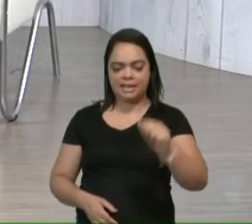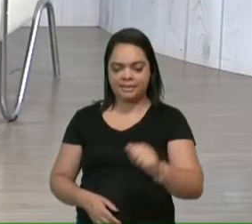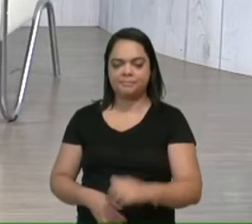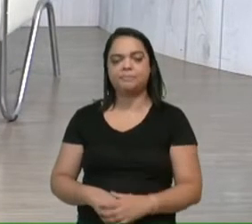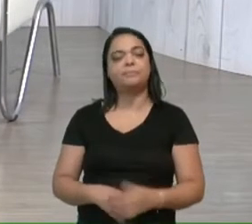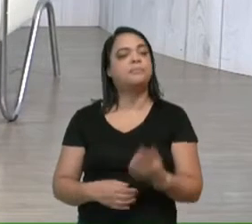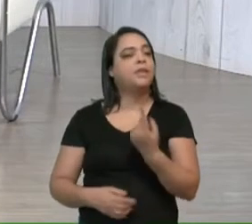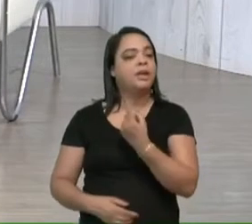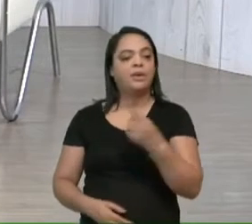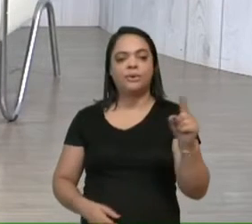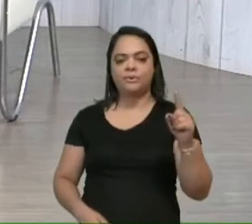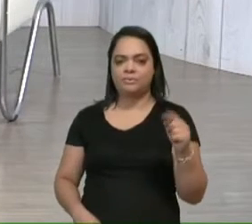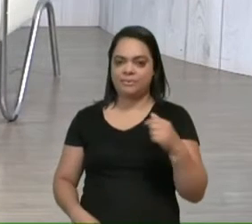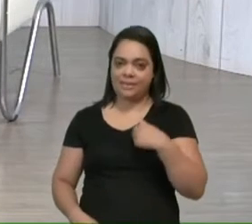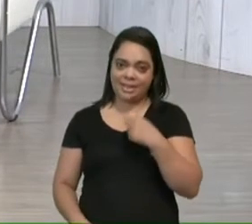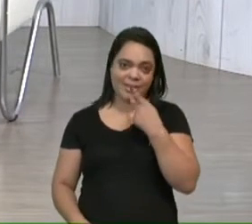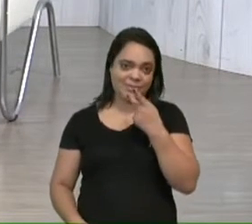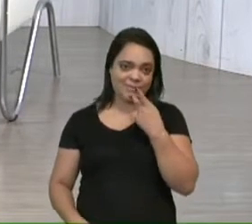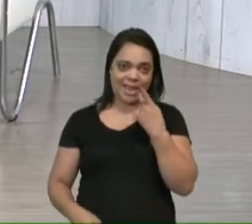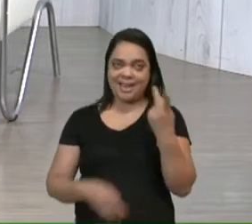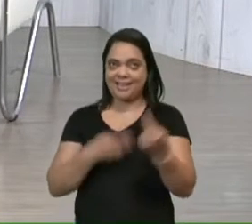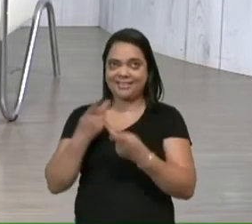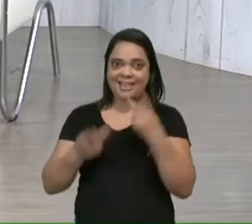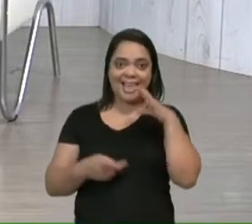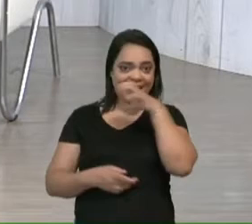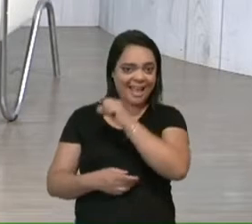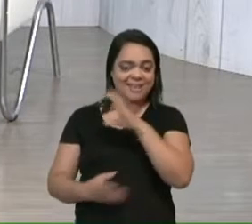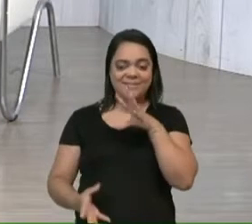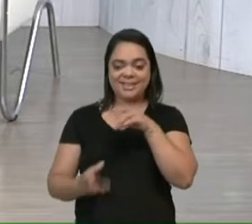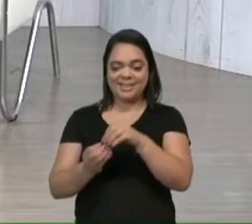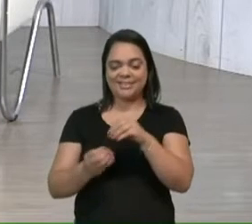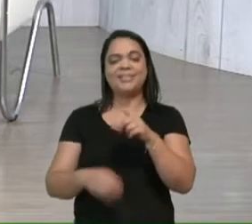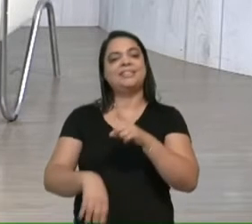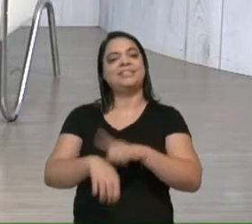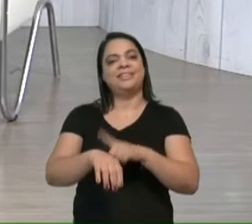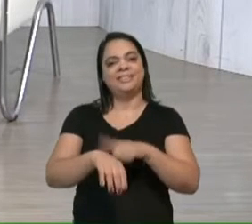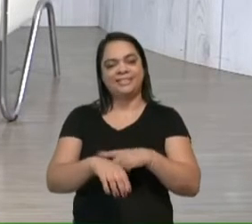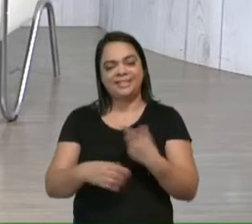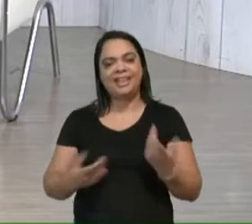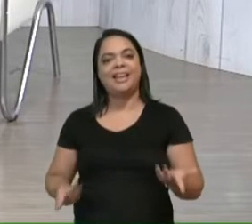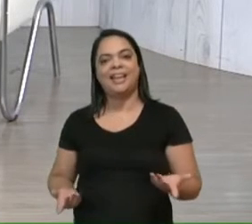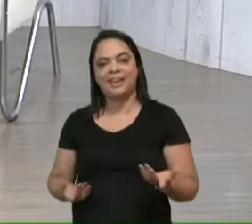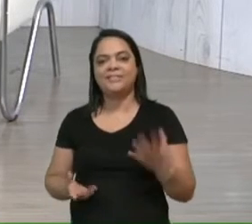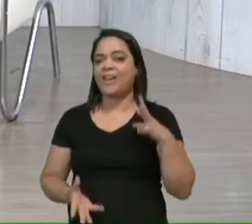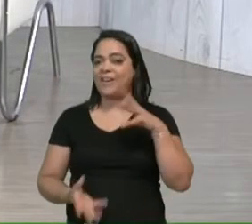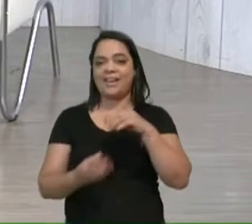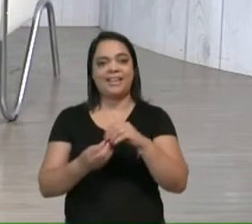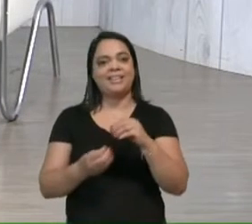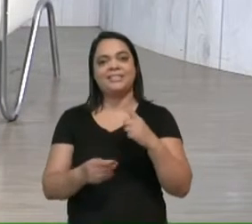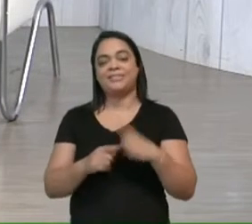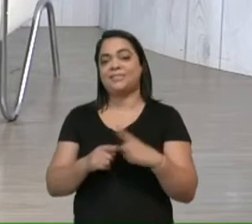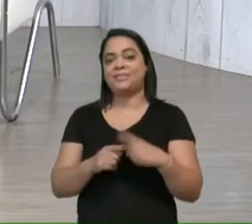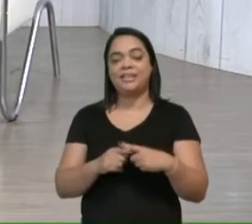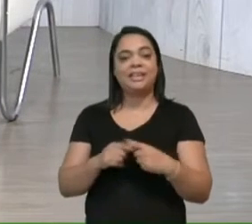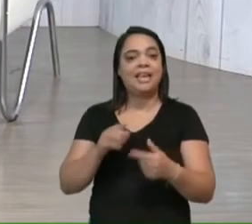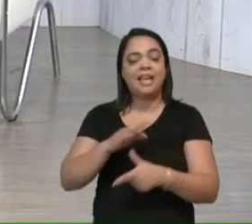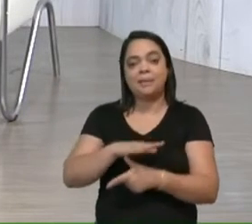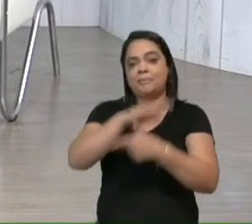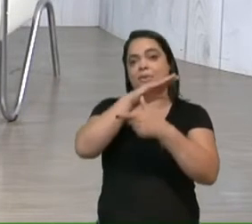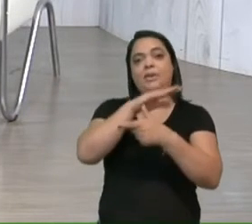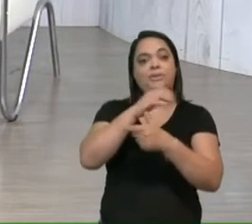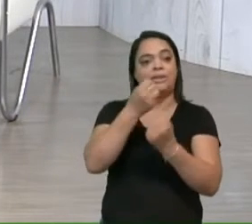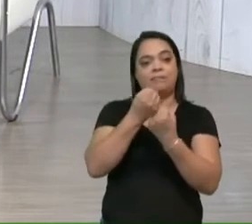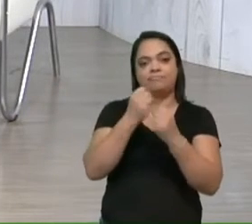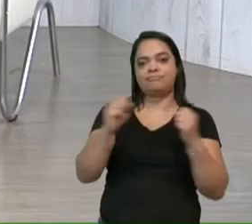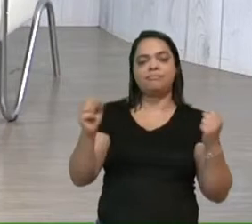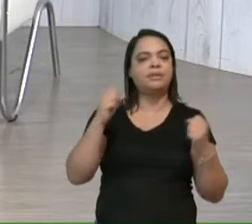e por fim eu estou falando muito rapidamente porque J é um resumão porque é uma pr-reitoria muito grande né